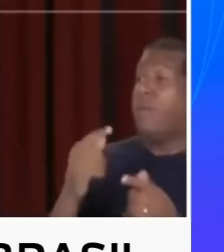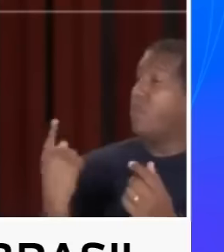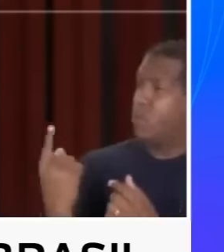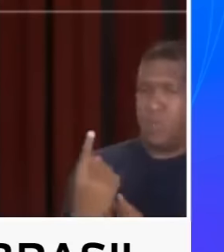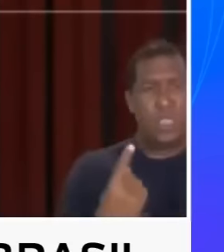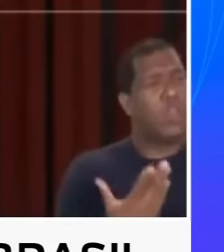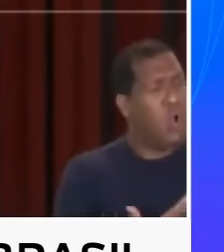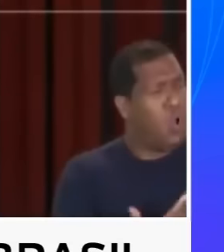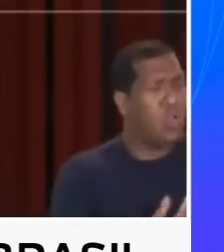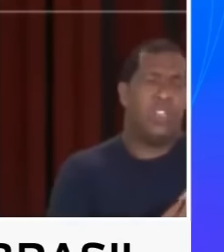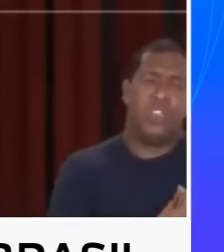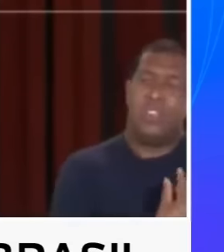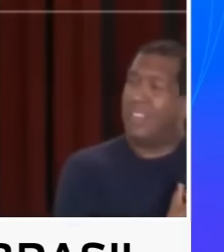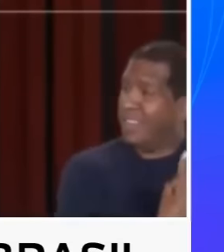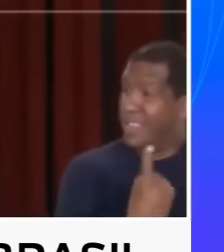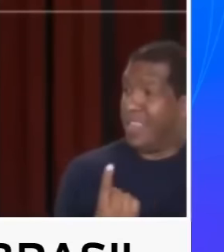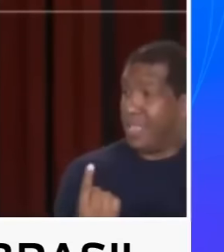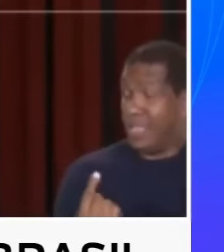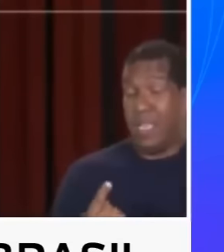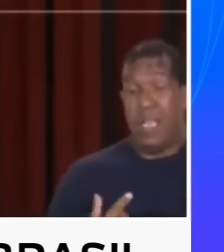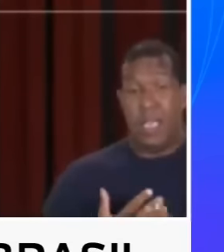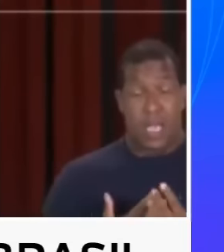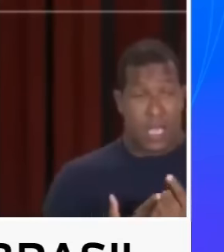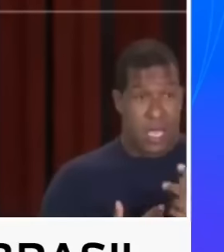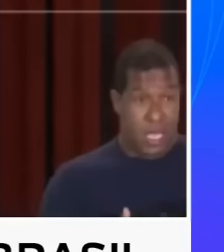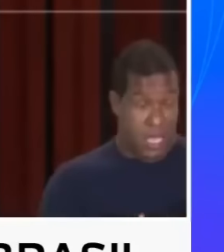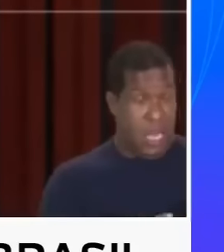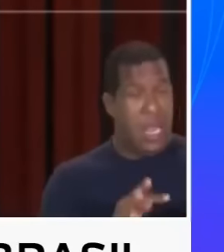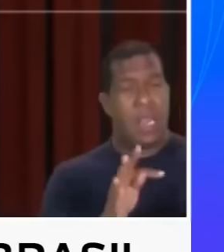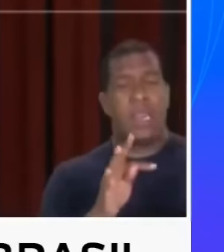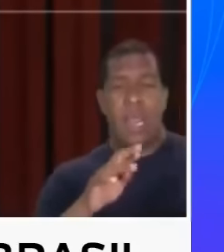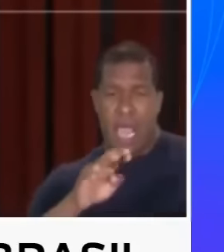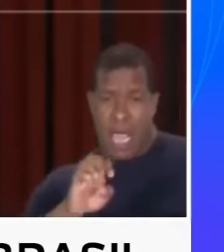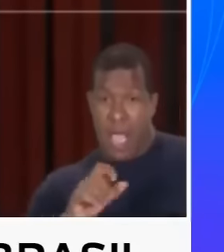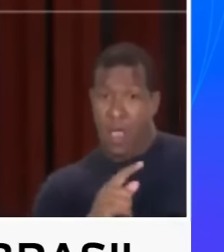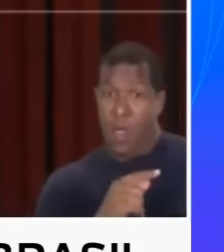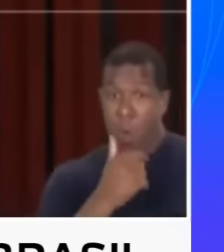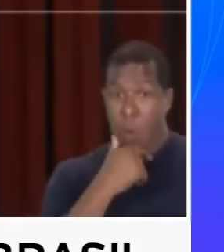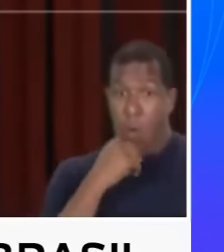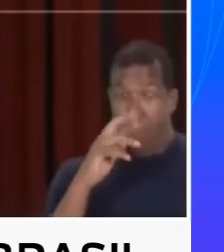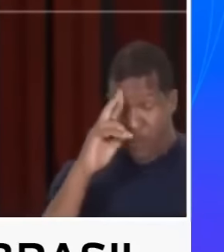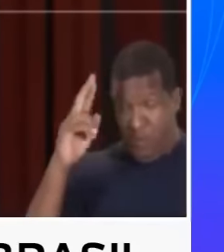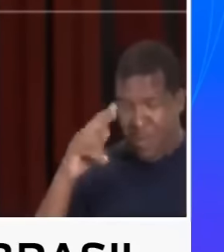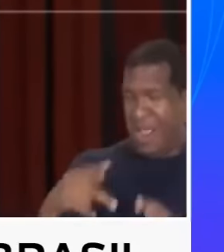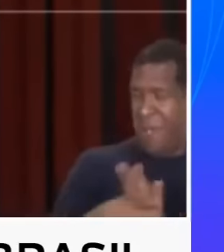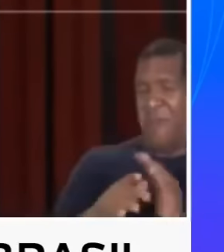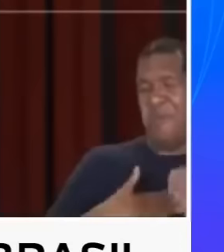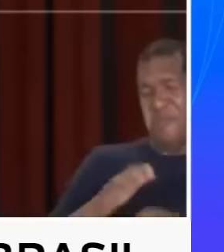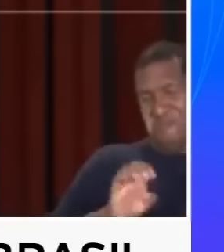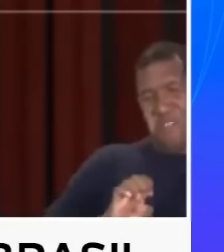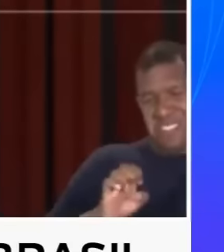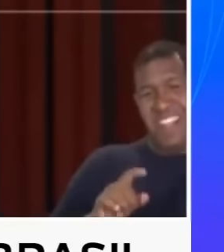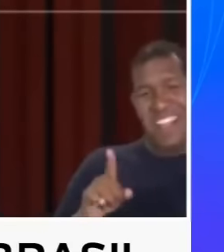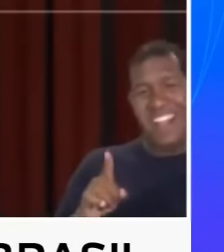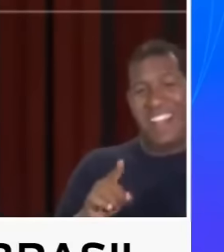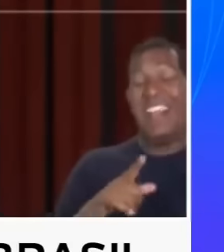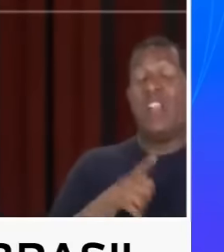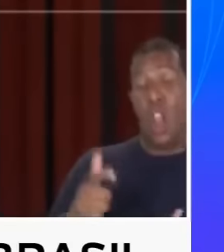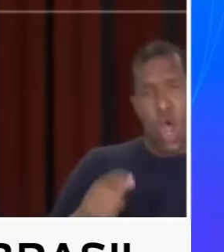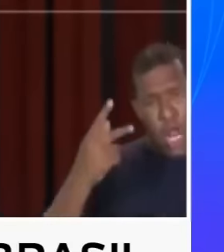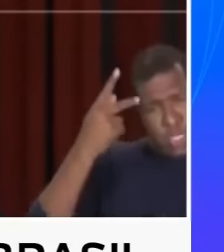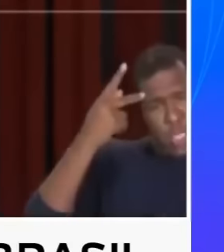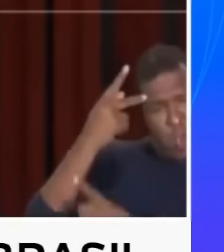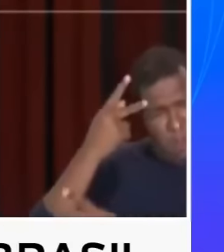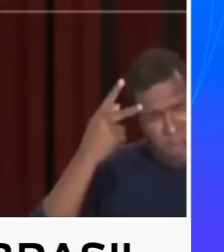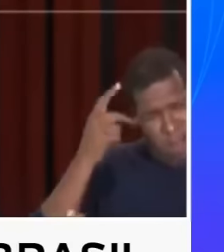demitido funcionários e não tinha mais representação legal o x fechou as suas operações e acusou O